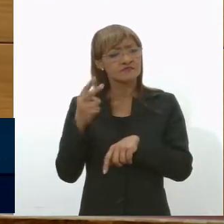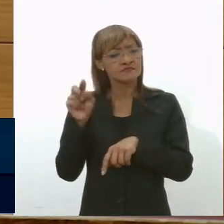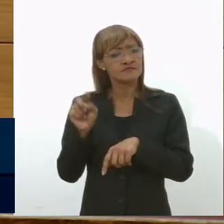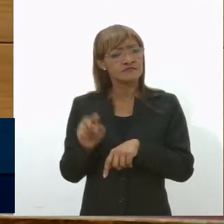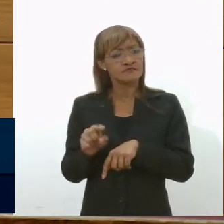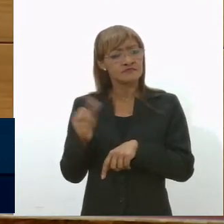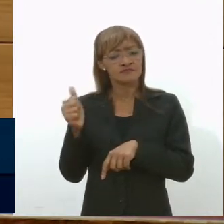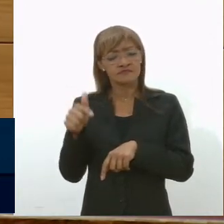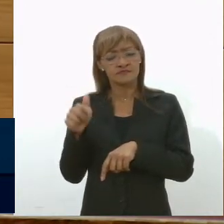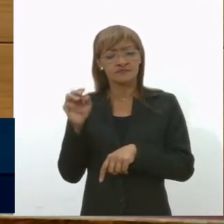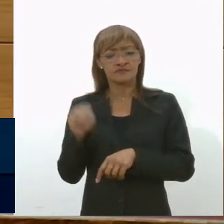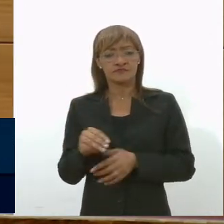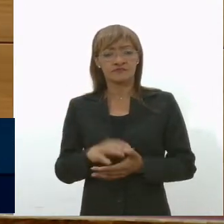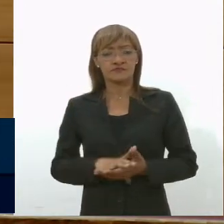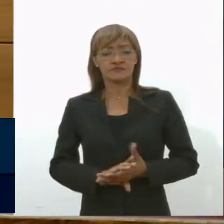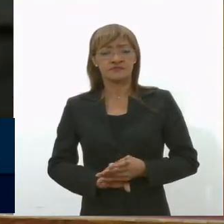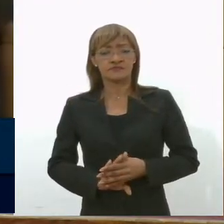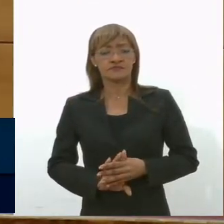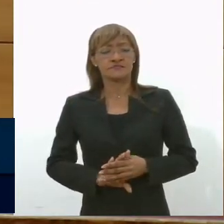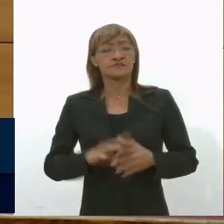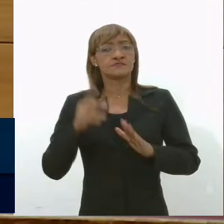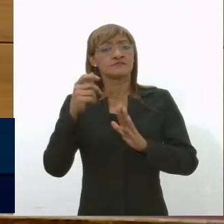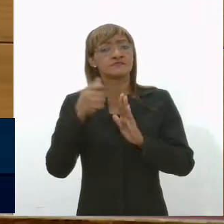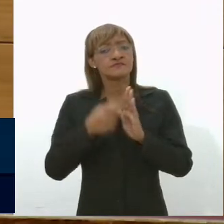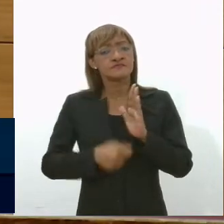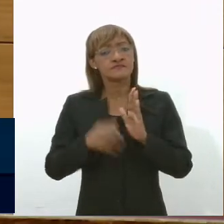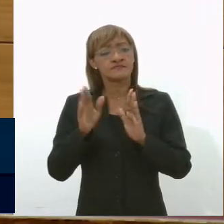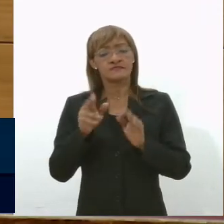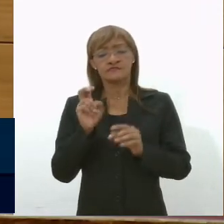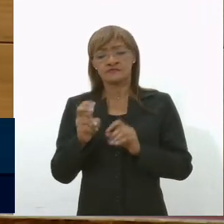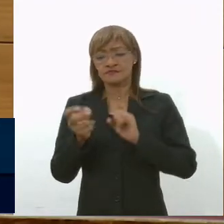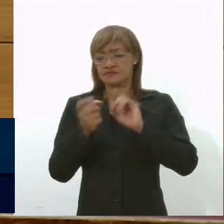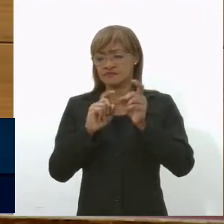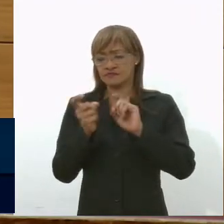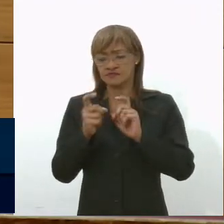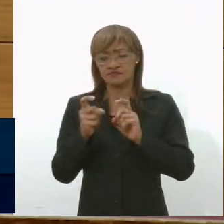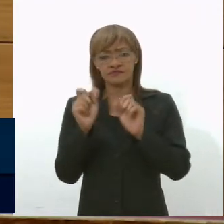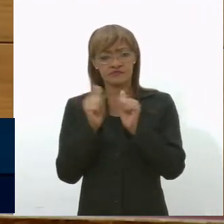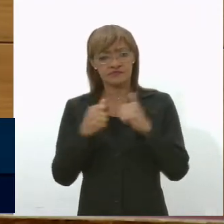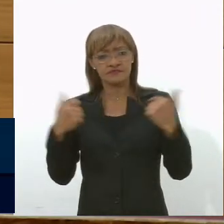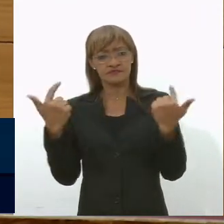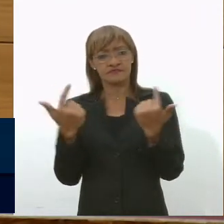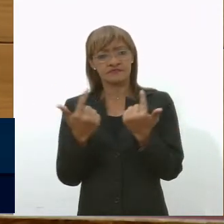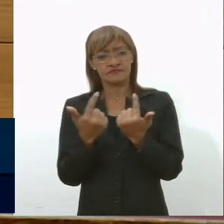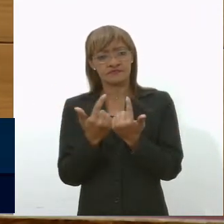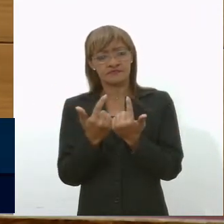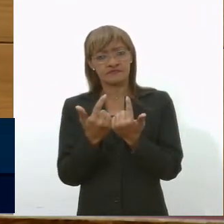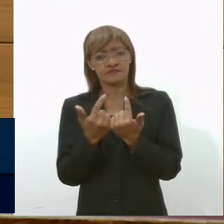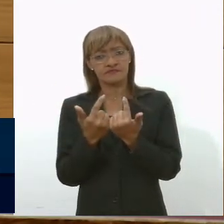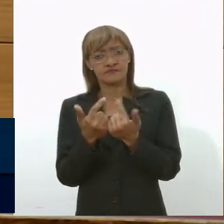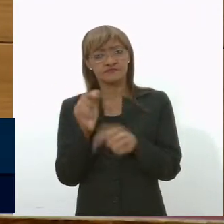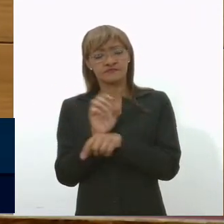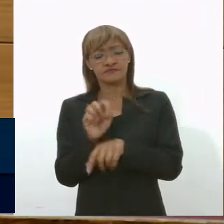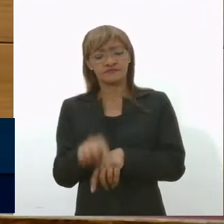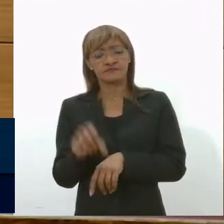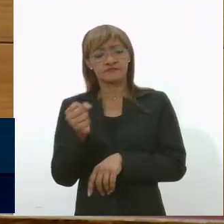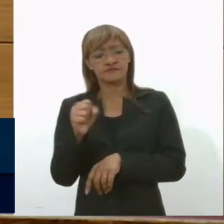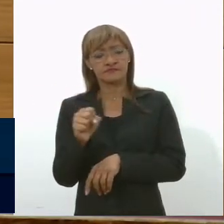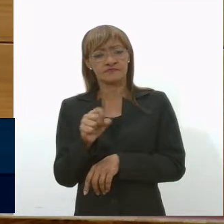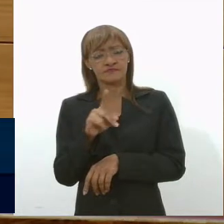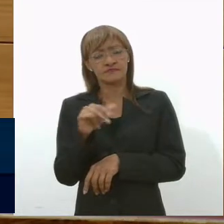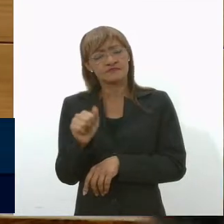17 minutos. Ata da 75ª sessão extraordinária da Assembleia Legislativa do Estado de Sergipe, realizada em 21